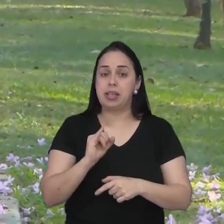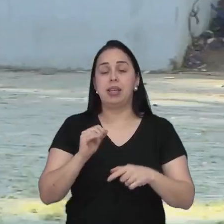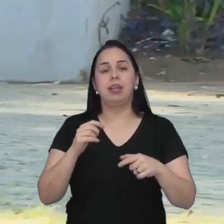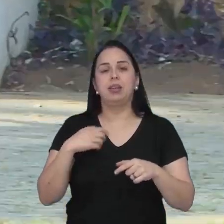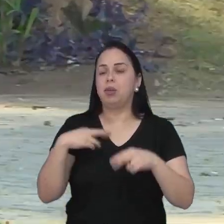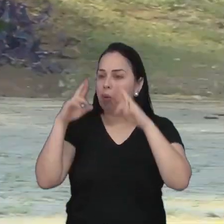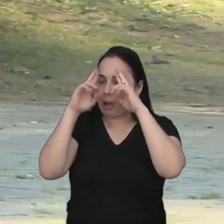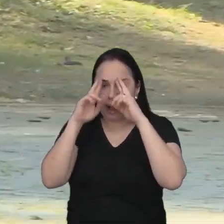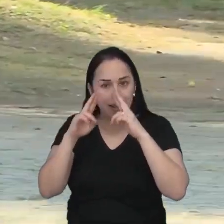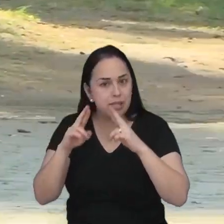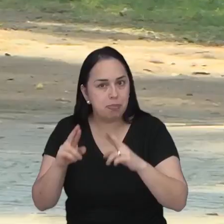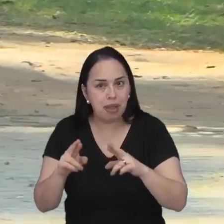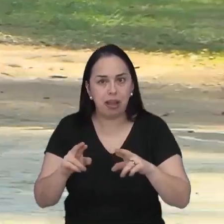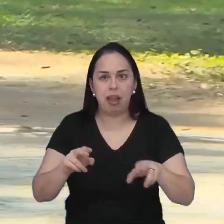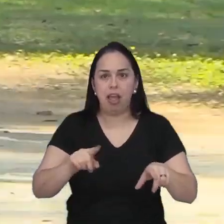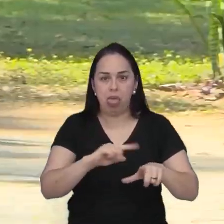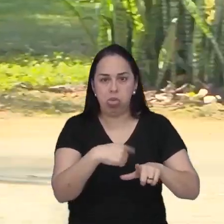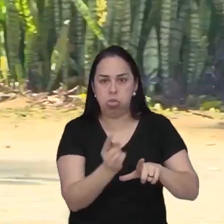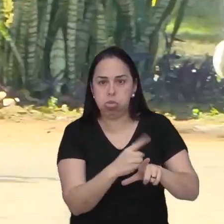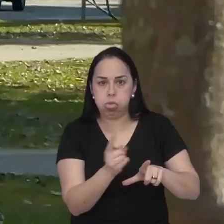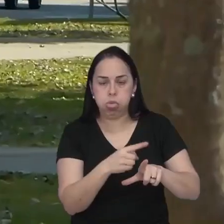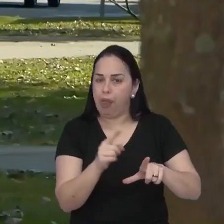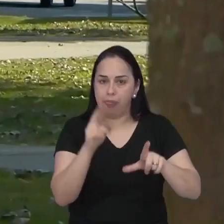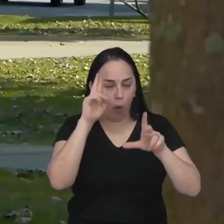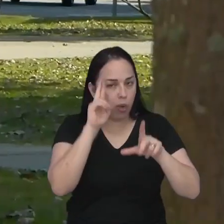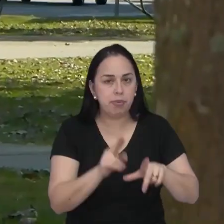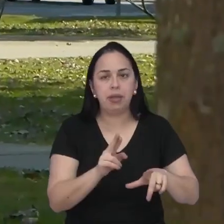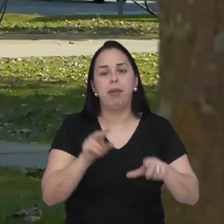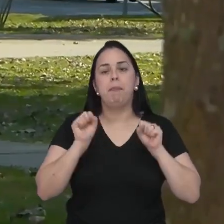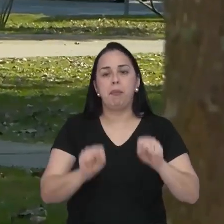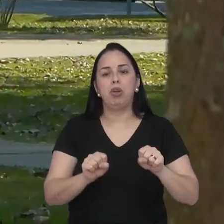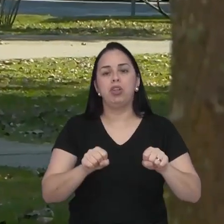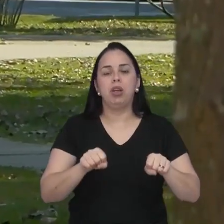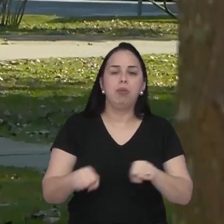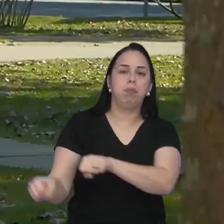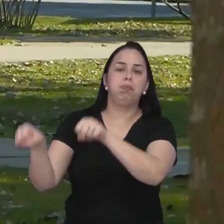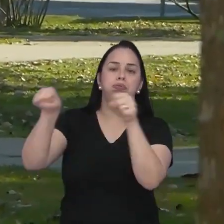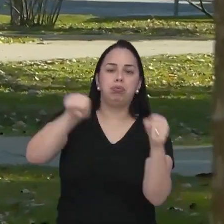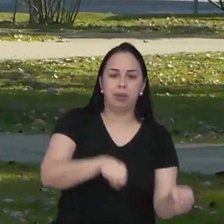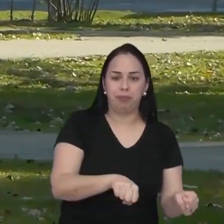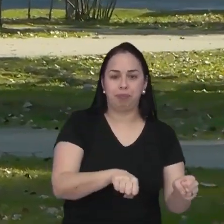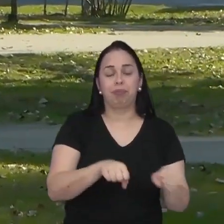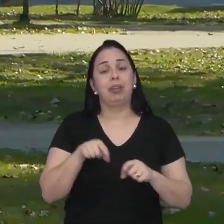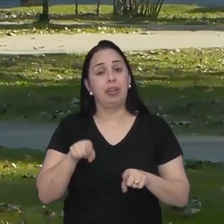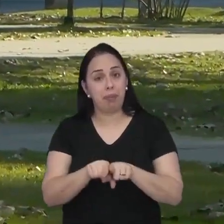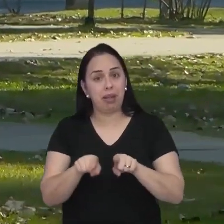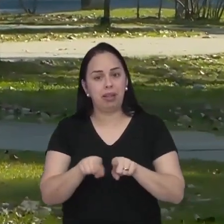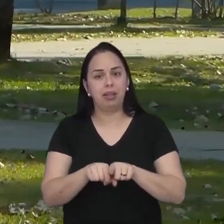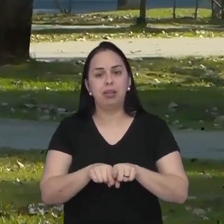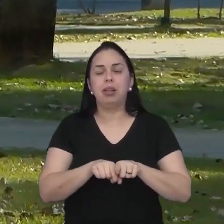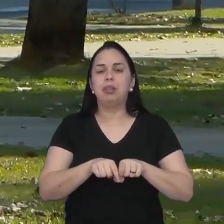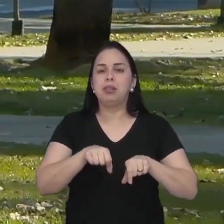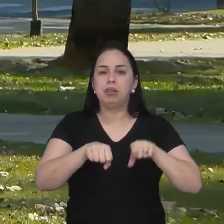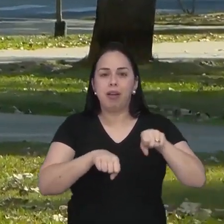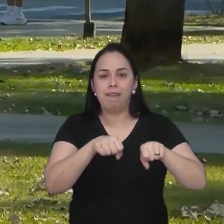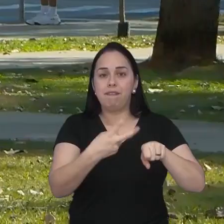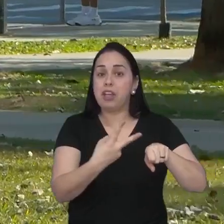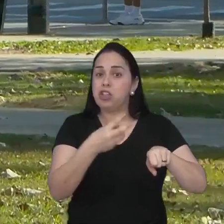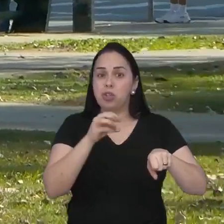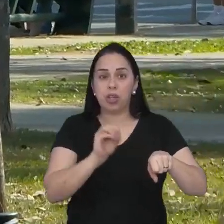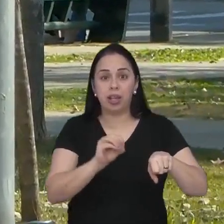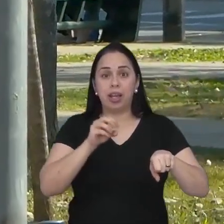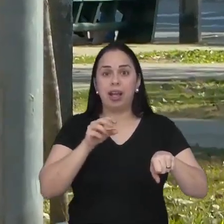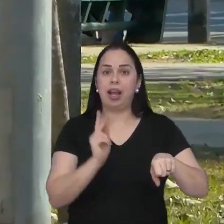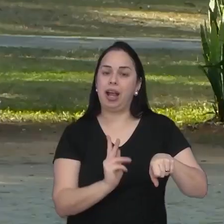graves é o desrespeito aos limites de velocidade. O patinete, por exemplo, em ciclovias só podem trafegar a